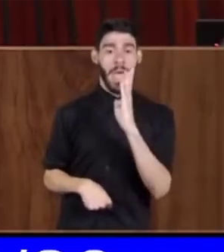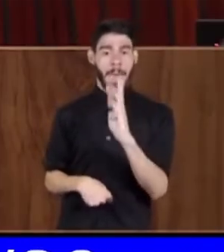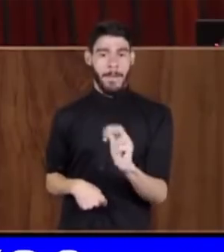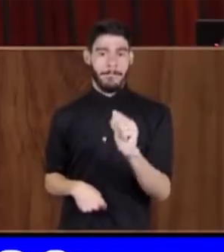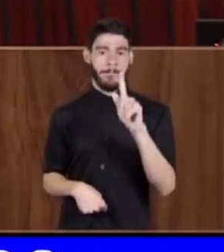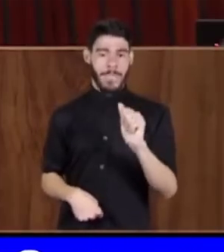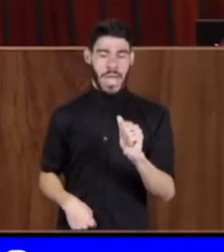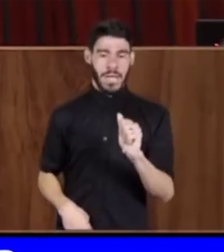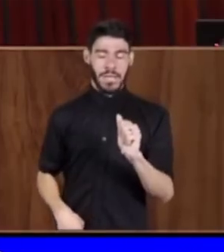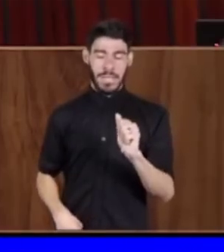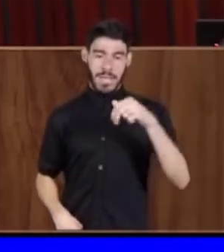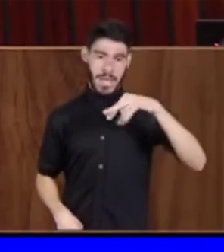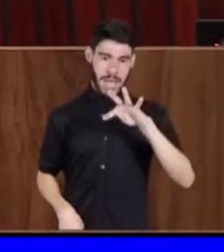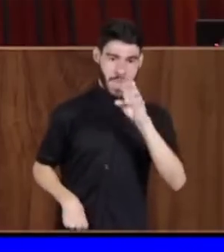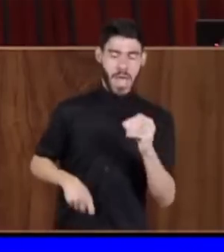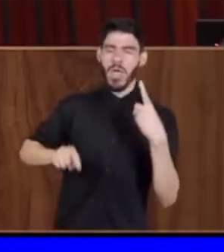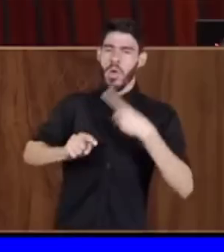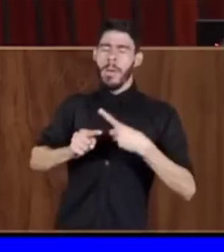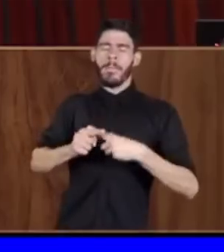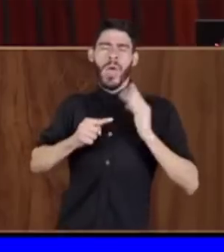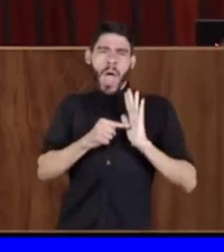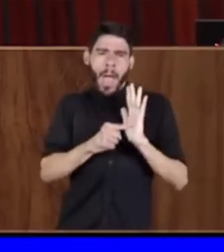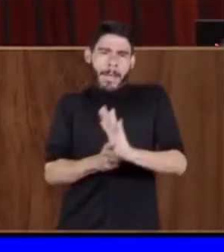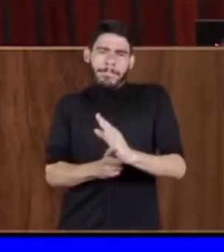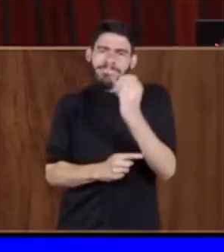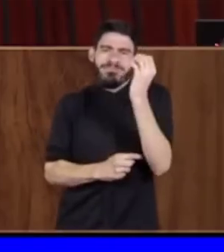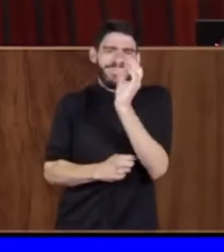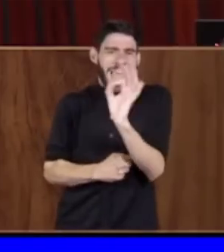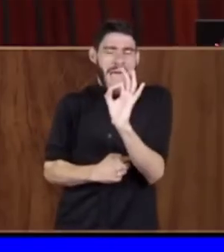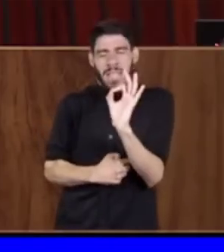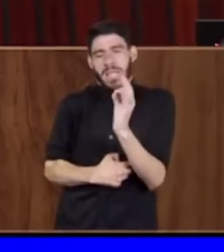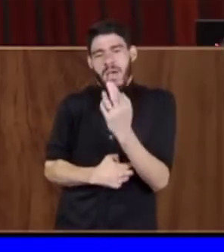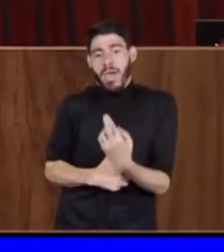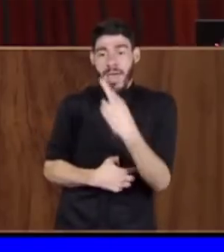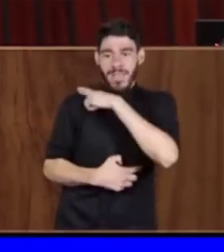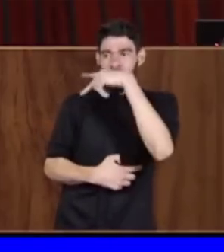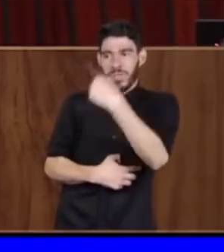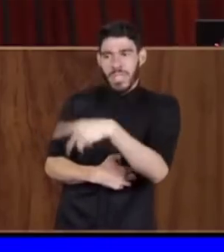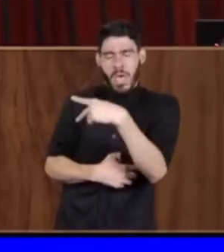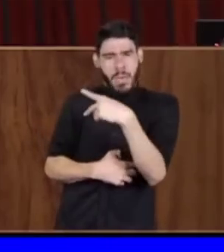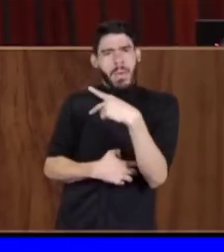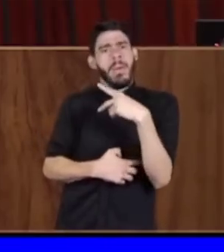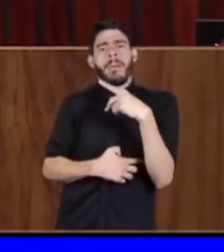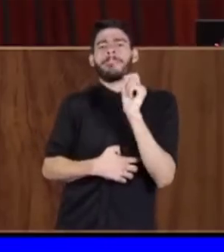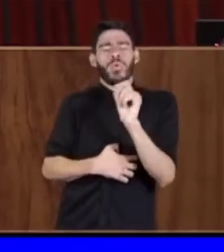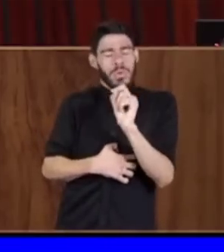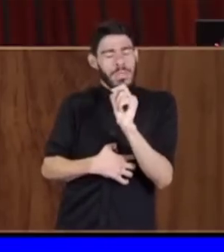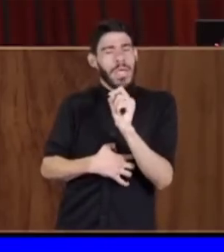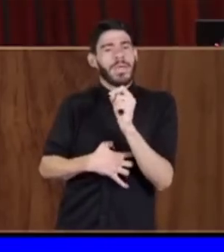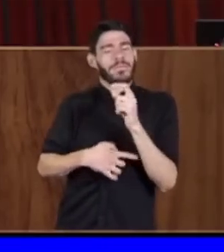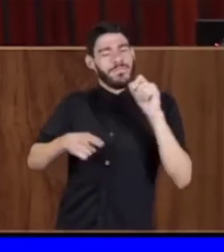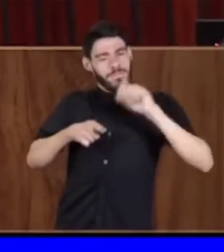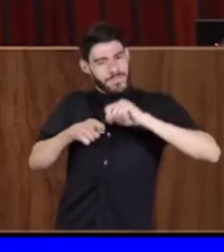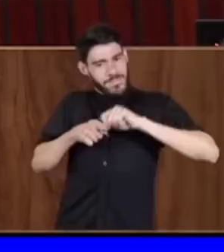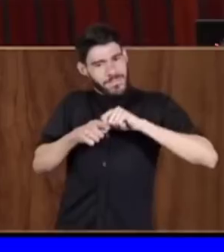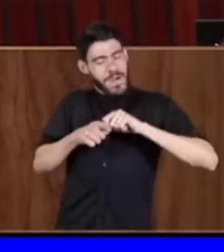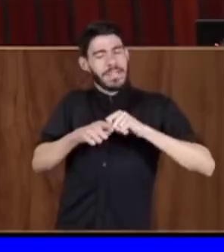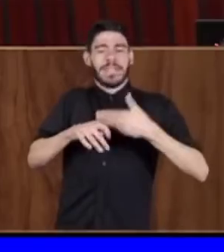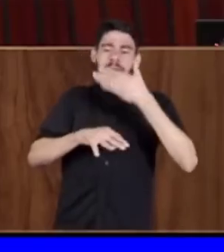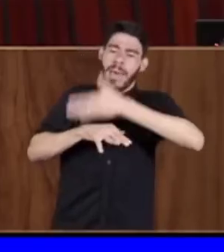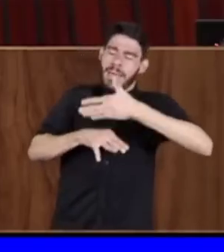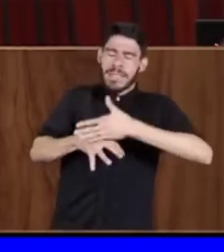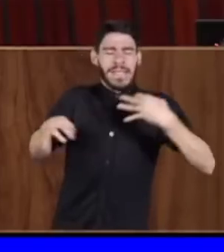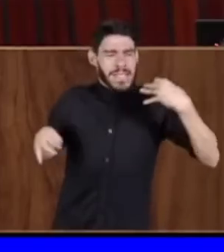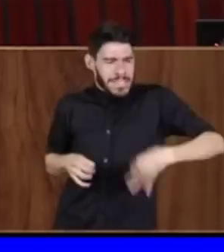Neto, em razão de não ter sido demonstrada sua responsabilidade para a consecução das